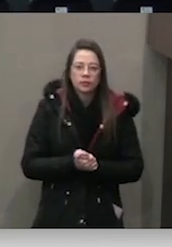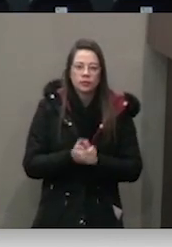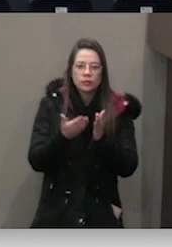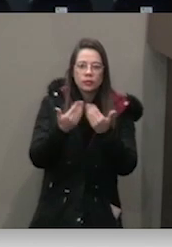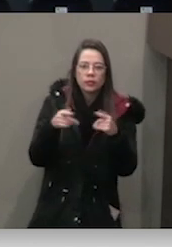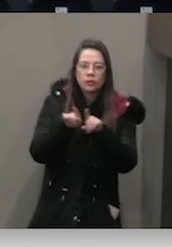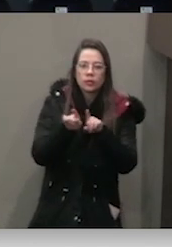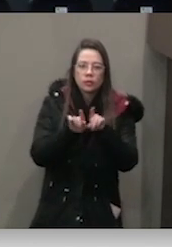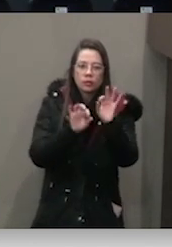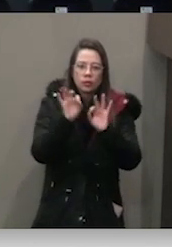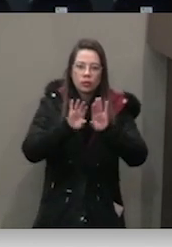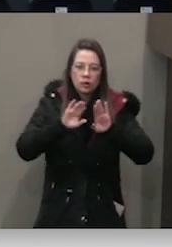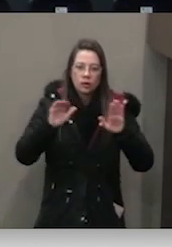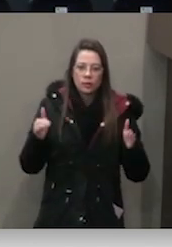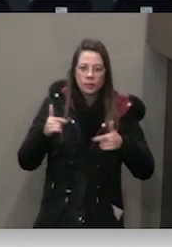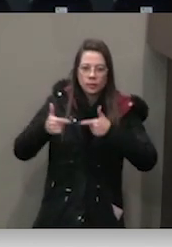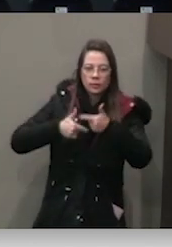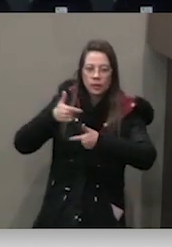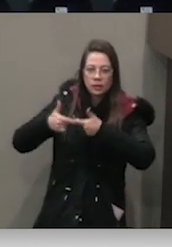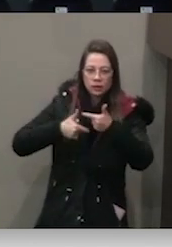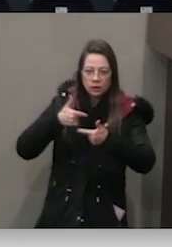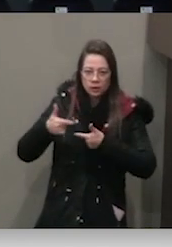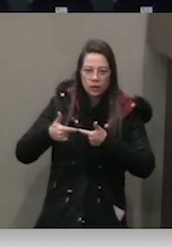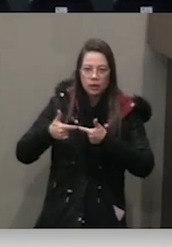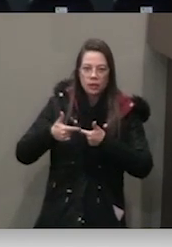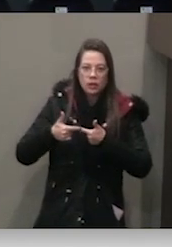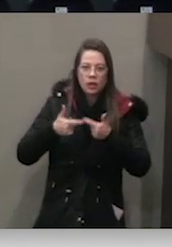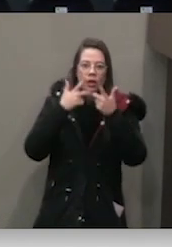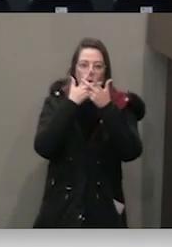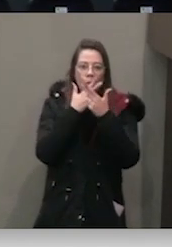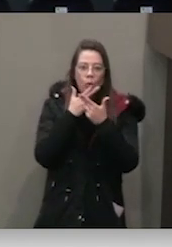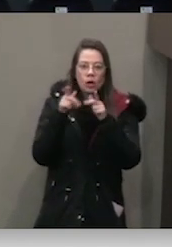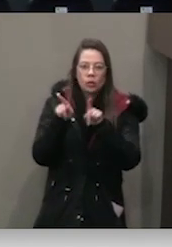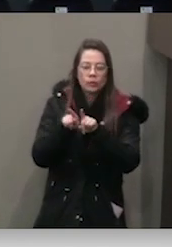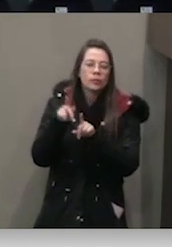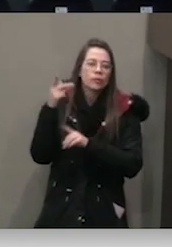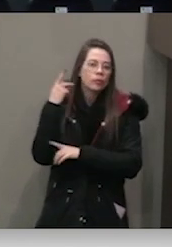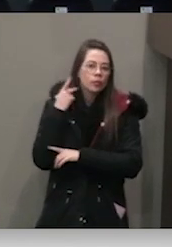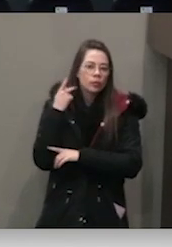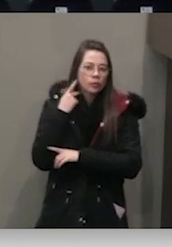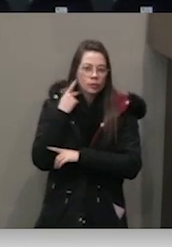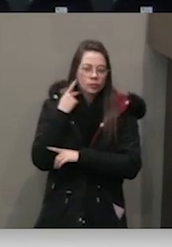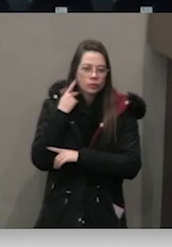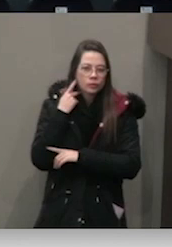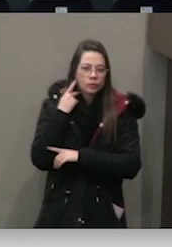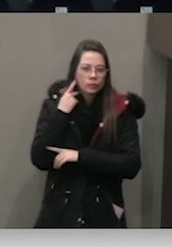solicitamos para compor a mesa, assim como a procuradora,